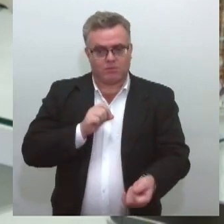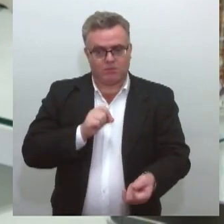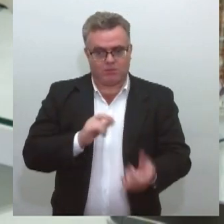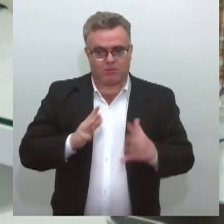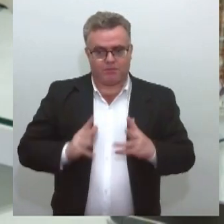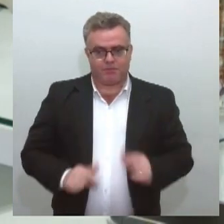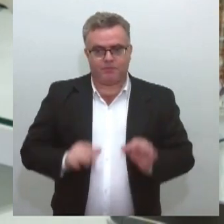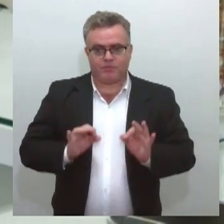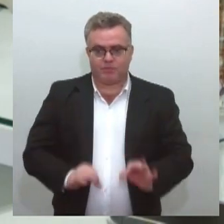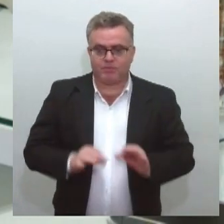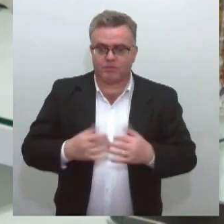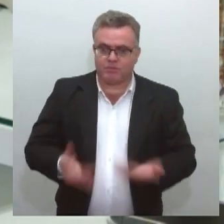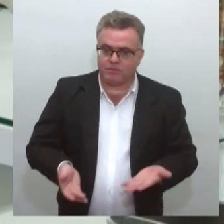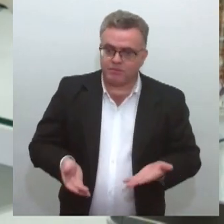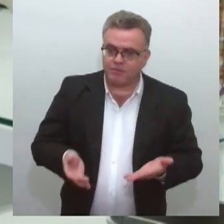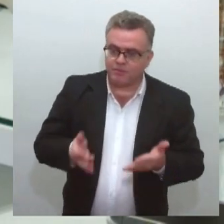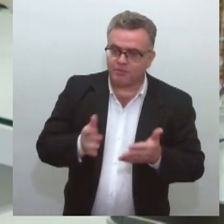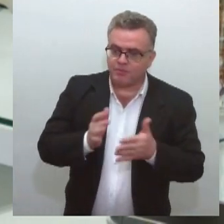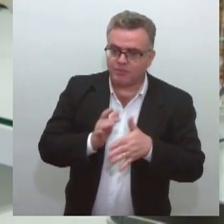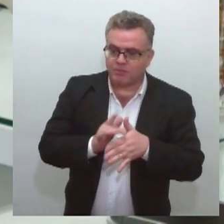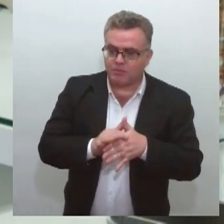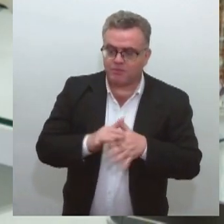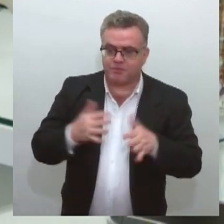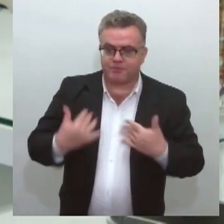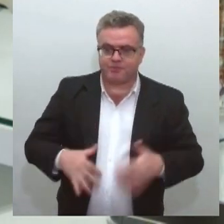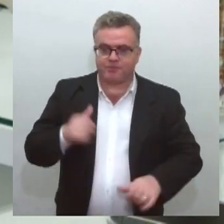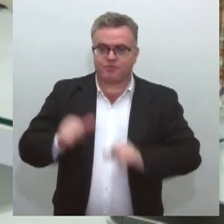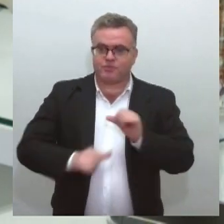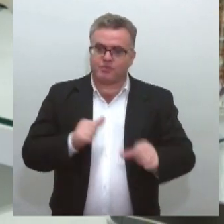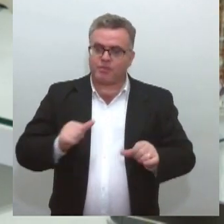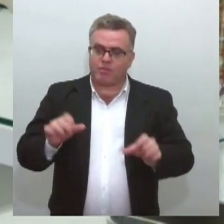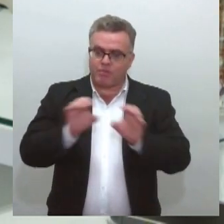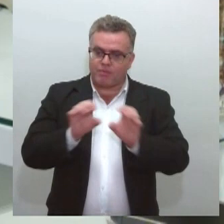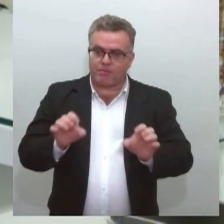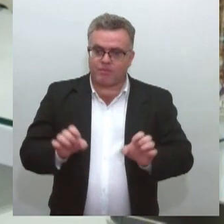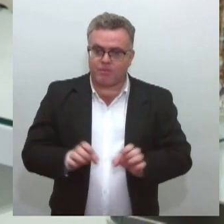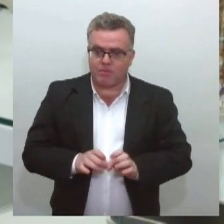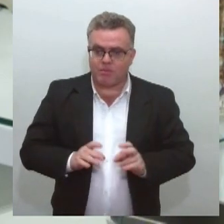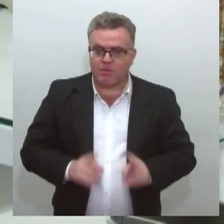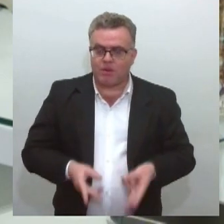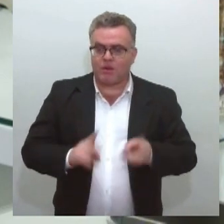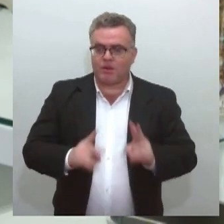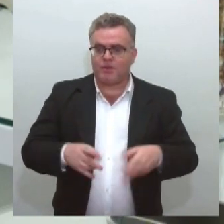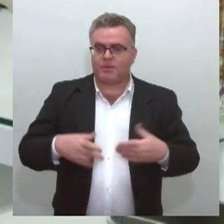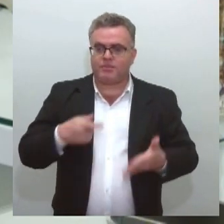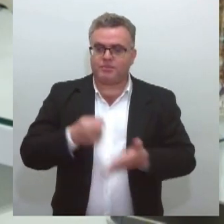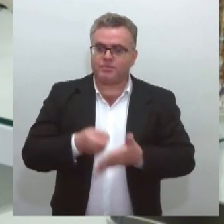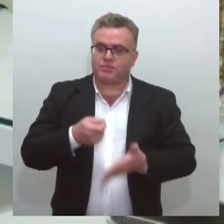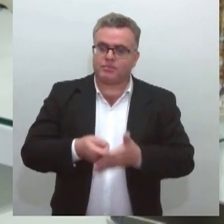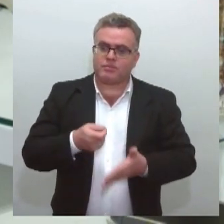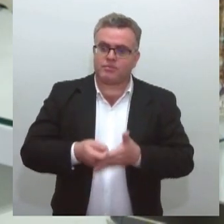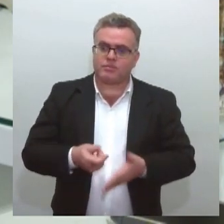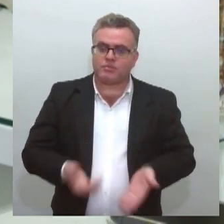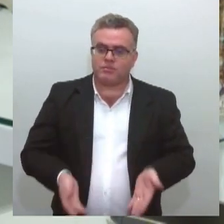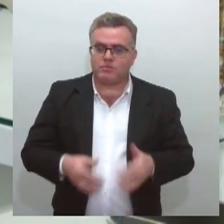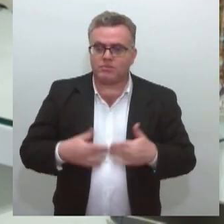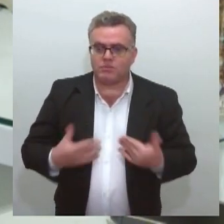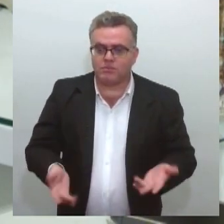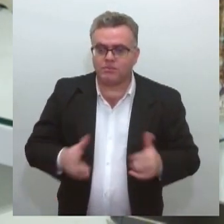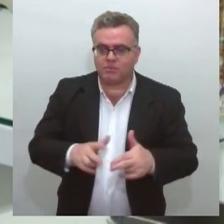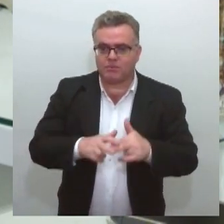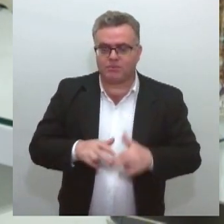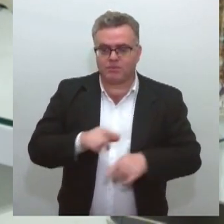renal crônica é quando tem uma alteração na estrutura, no funcionamento do rim, que persiste por mais de 3 meses. Então, se você faz o exame